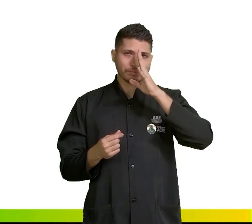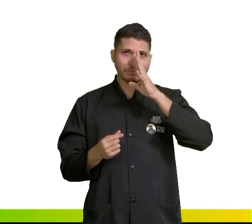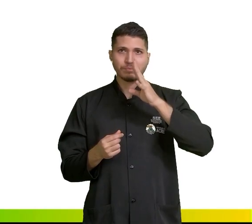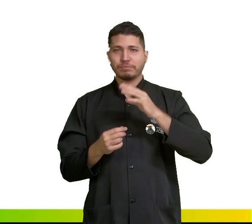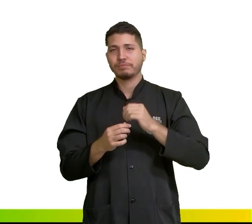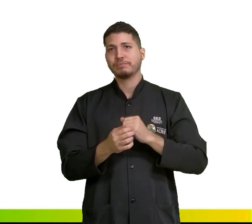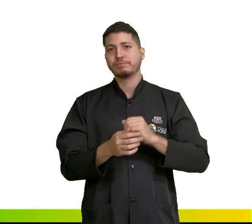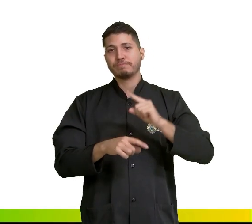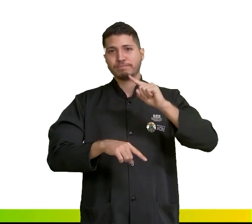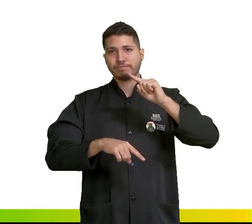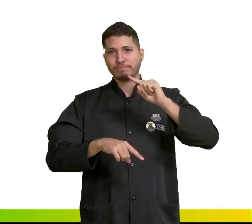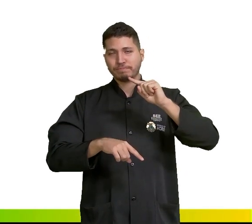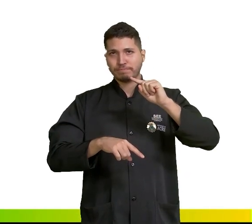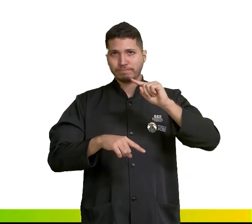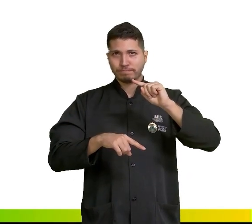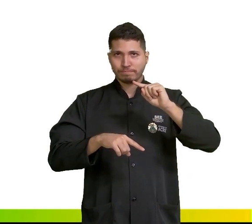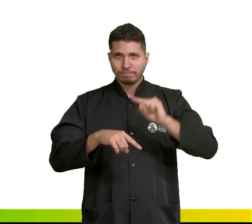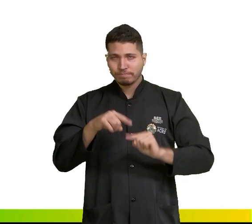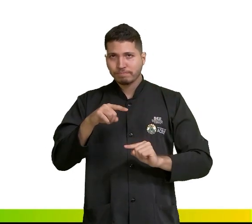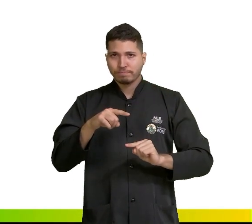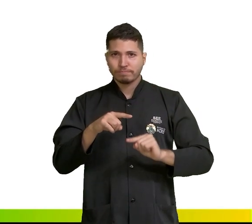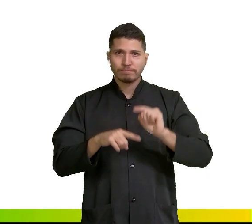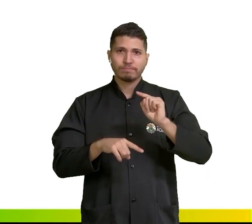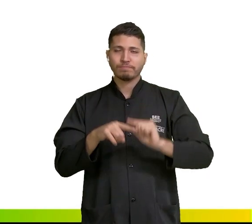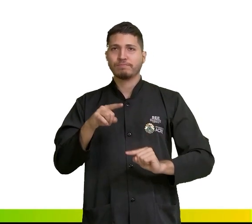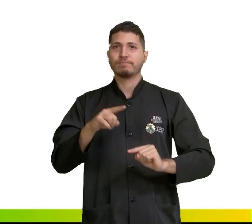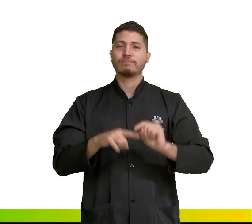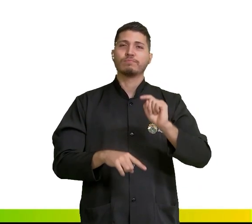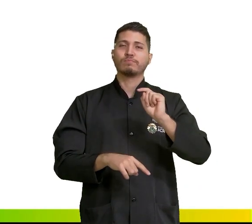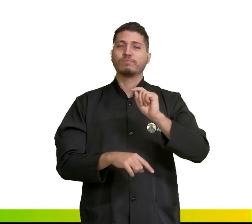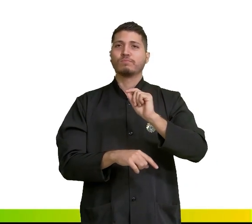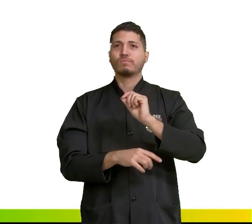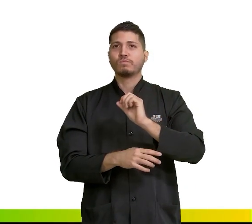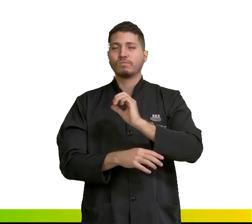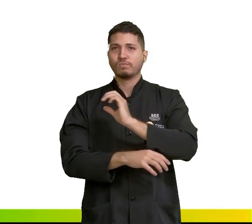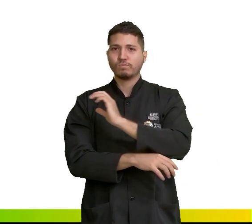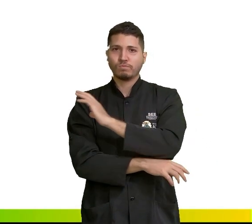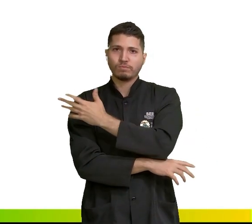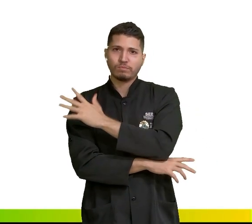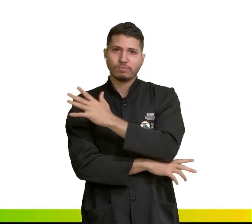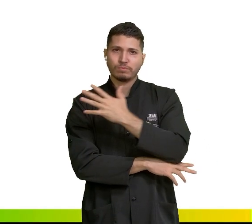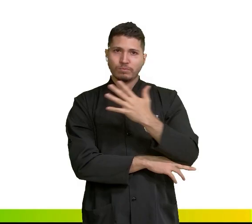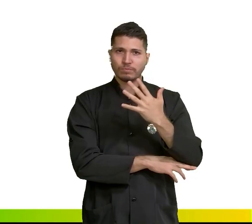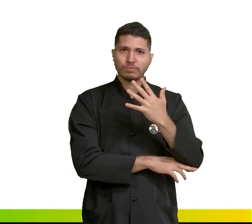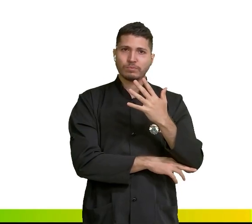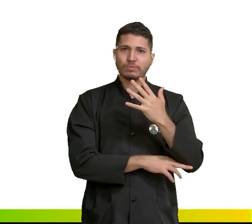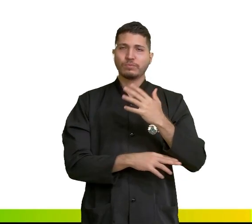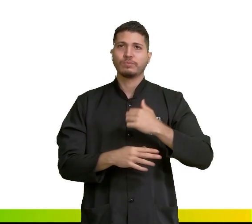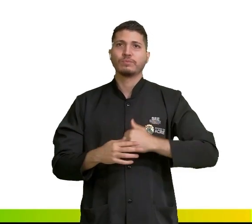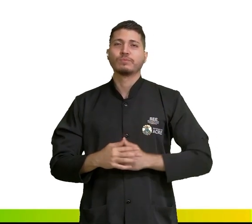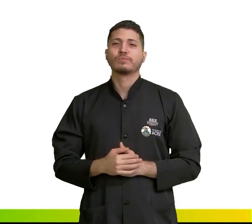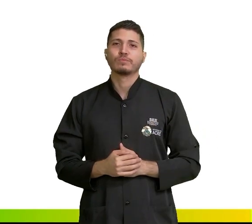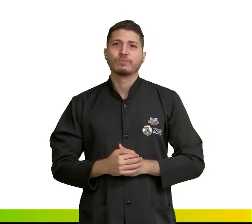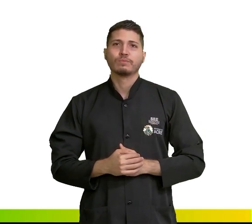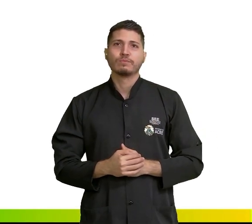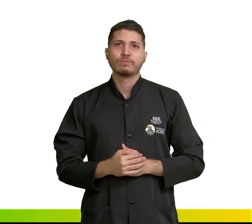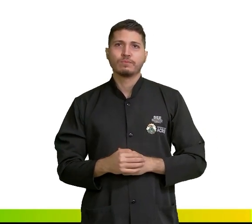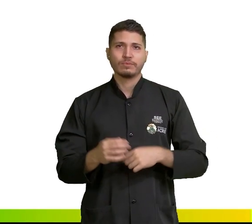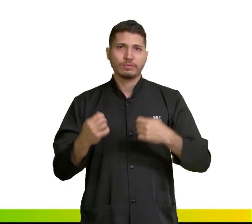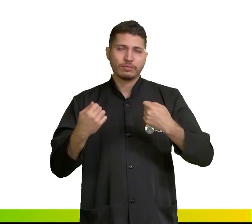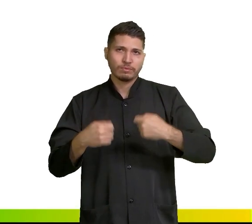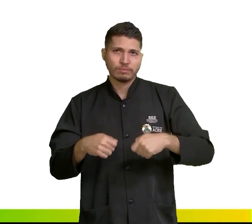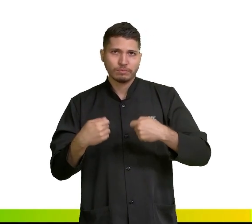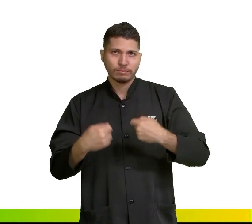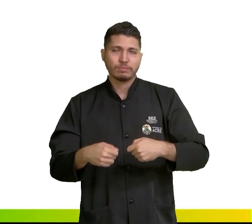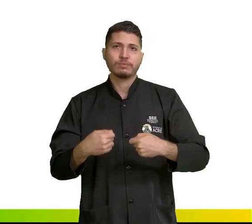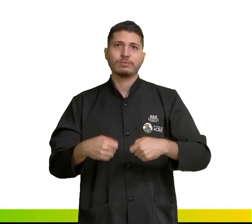Olha só comigo, pessoal, o crescimento urbano e desordenado, muitas vezes, ele vai precisar aí de um consumo